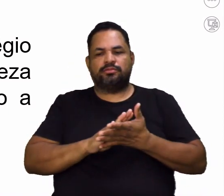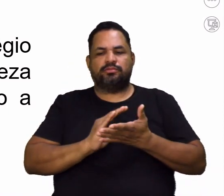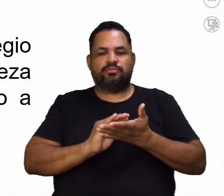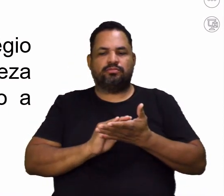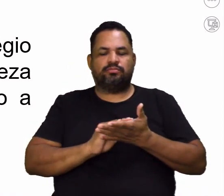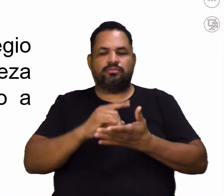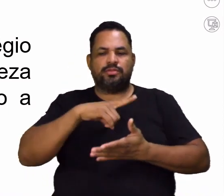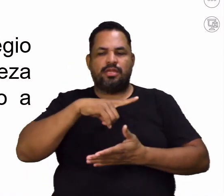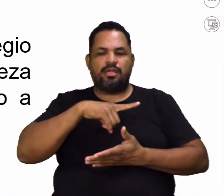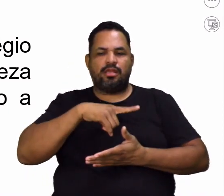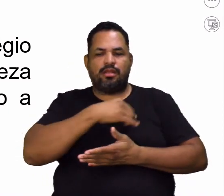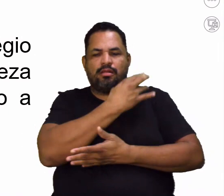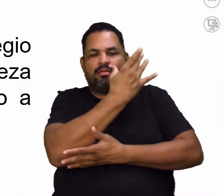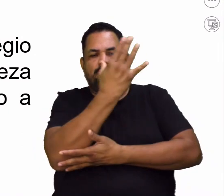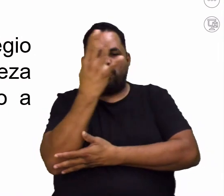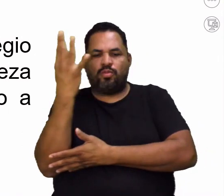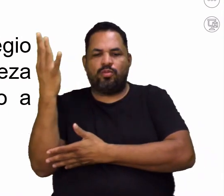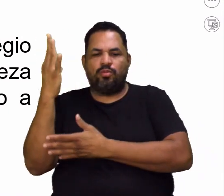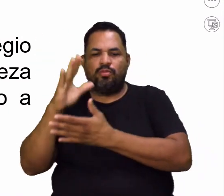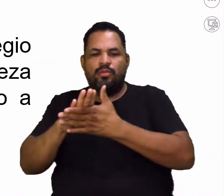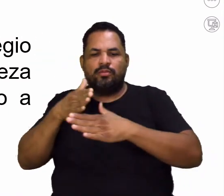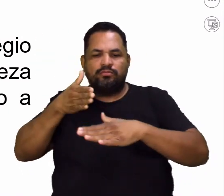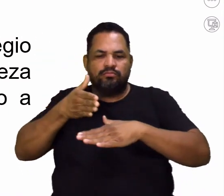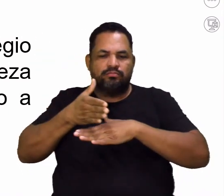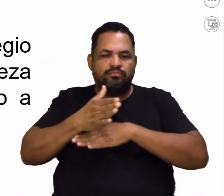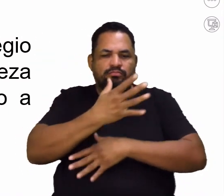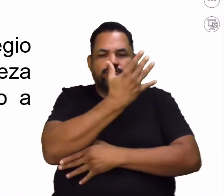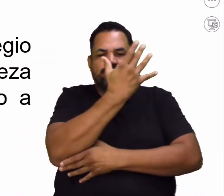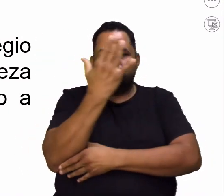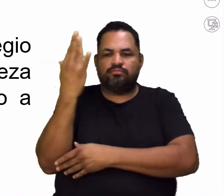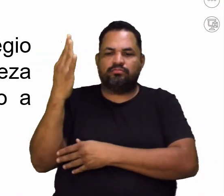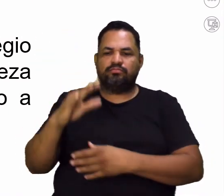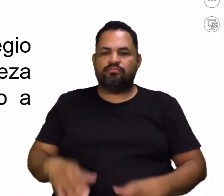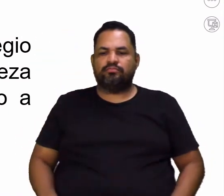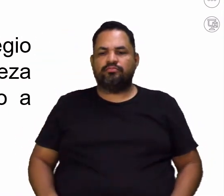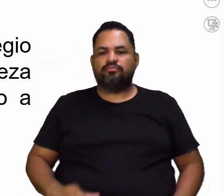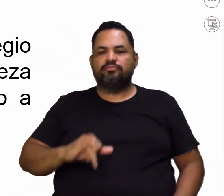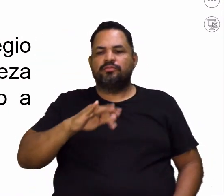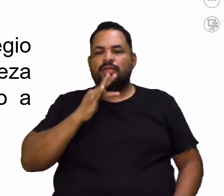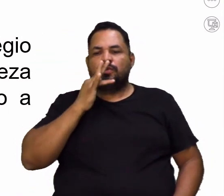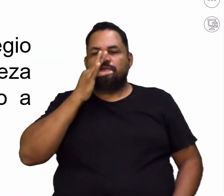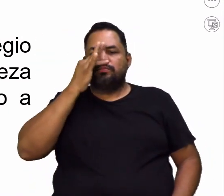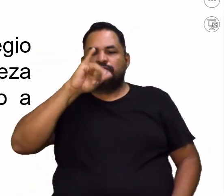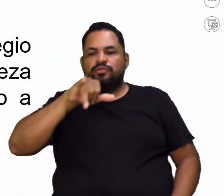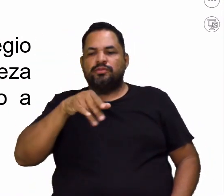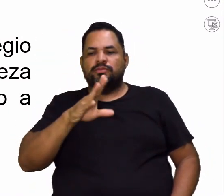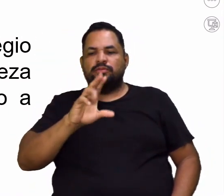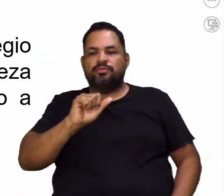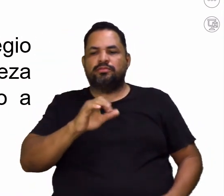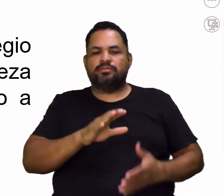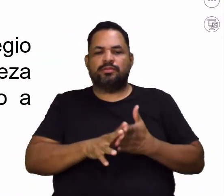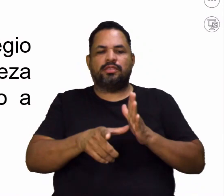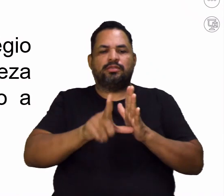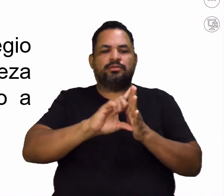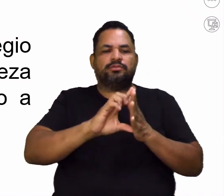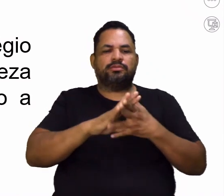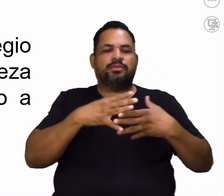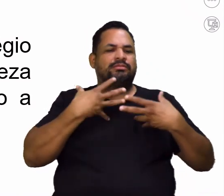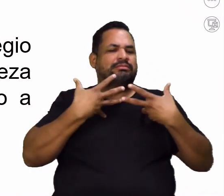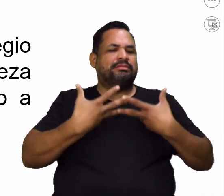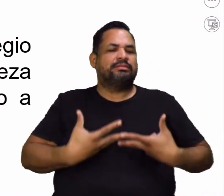jasmineiro como uma invasão de floresta e o Jasmim da véspera